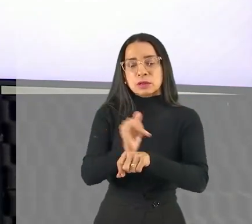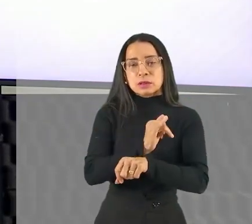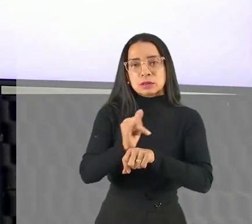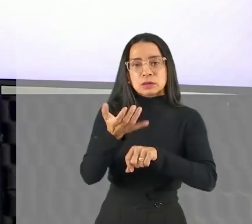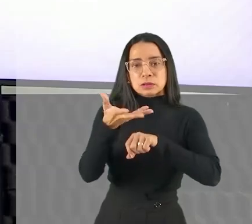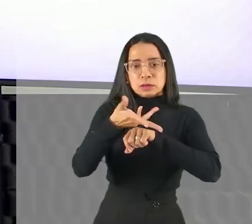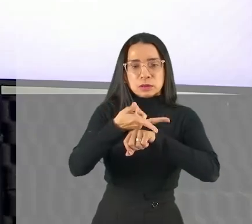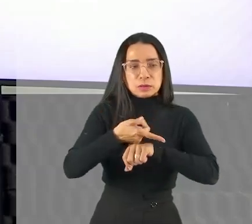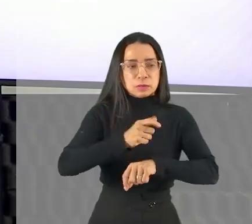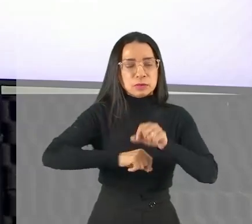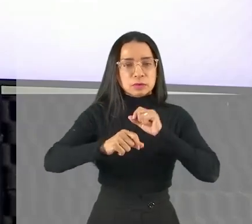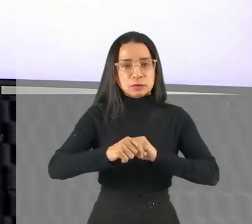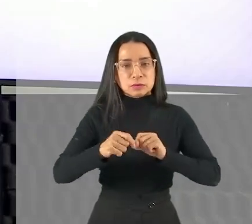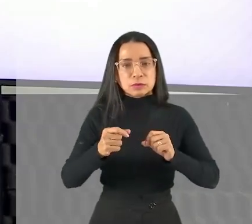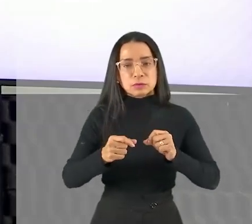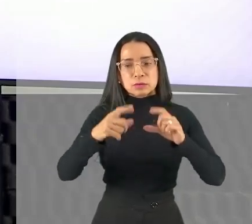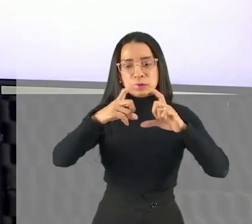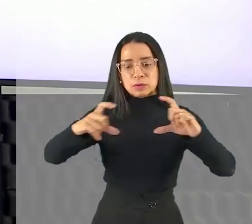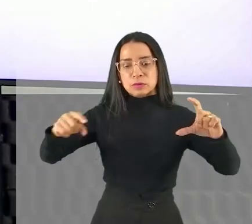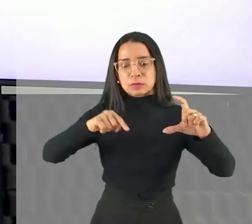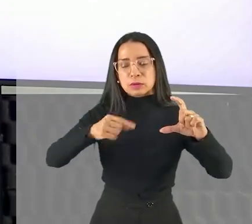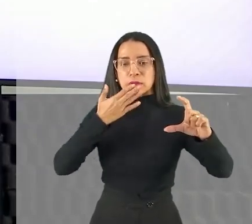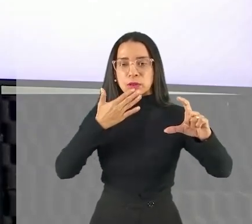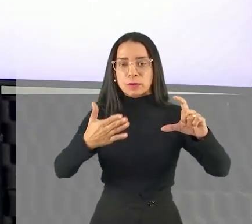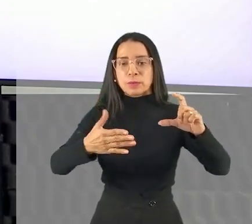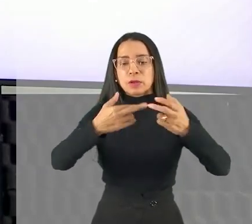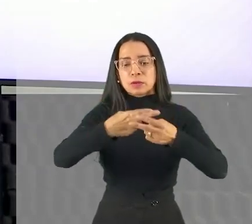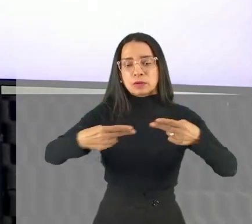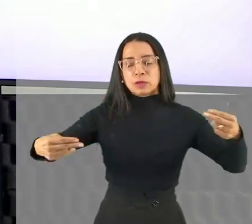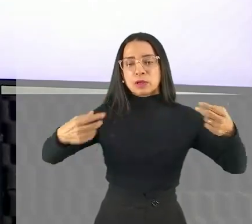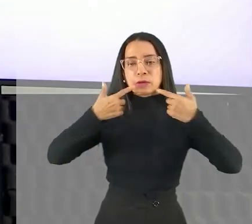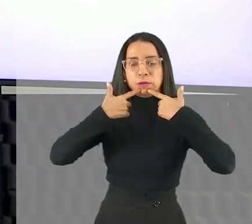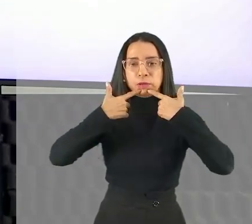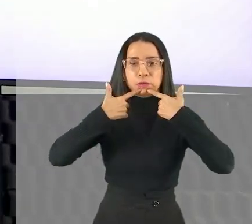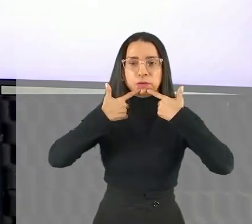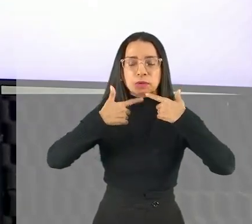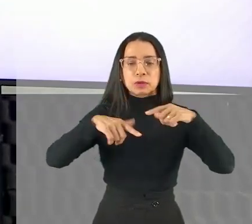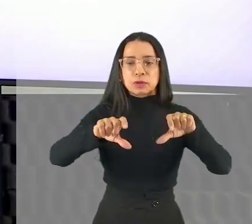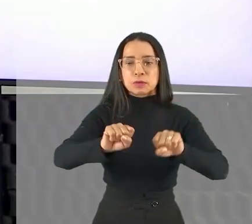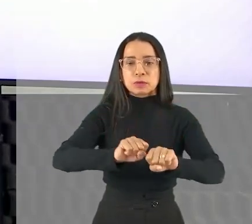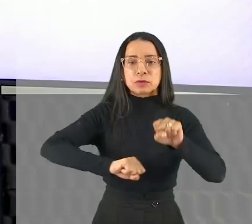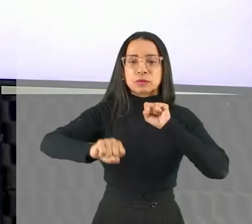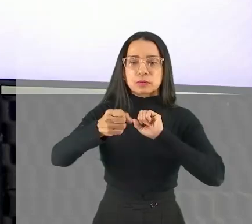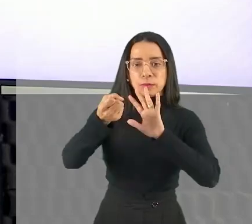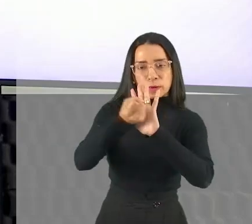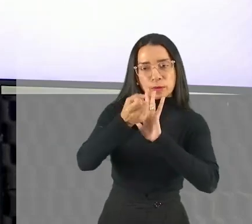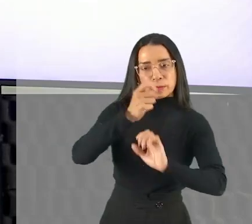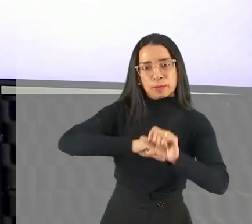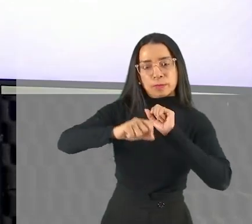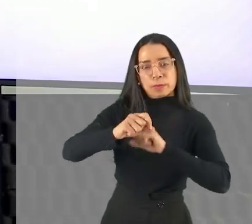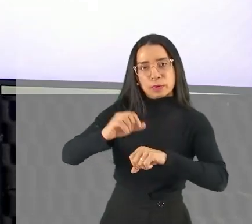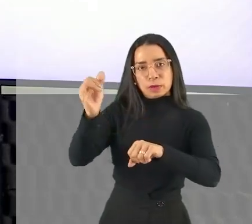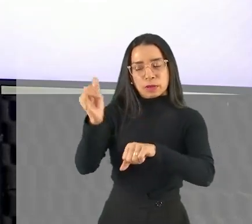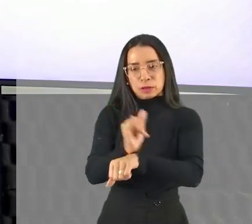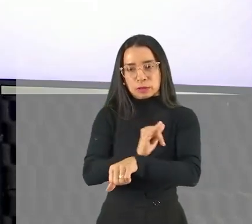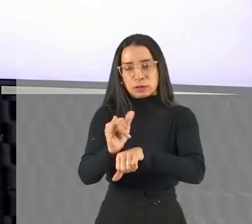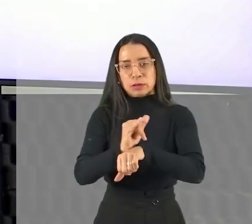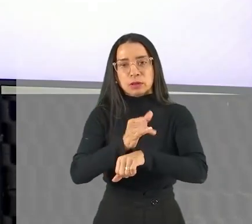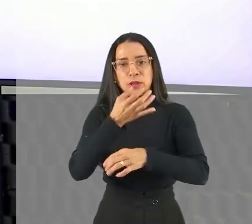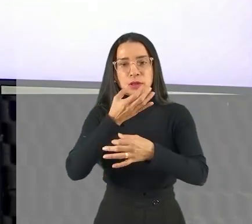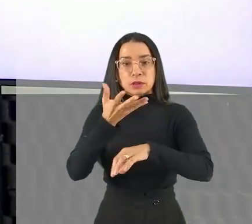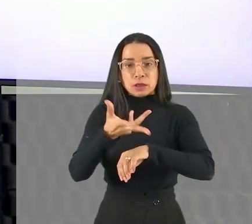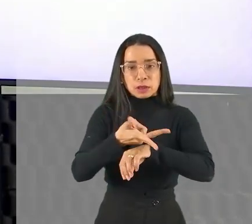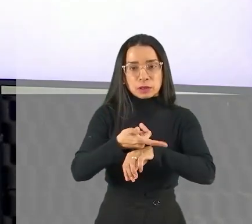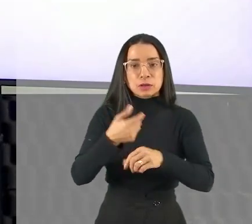que o enunciado pede um elemento linguístico, né, que vai marcar e enfatizar essa estratégia argumentativa, qual seria a